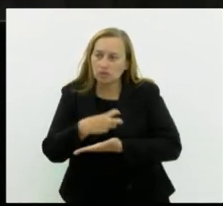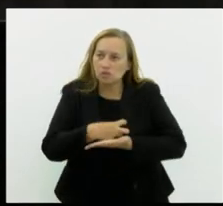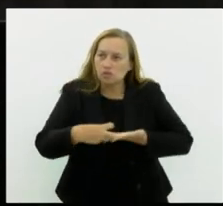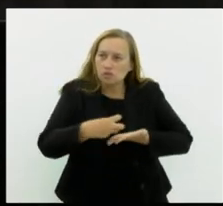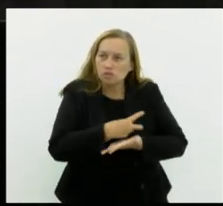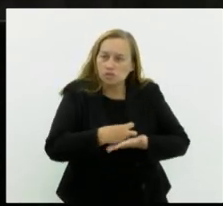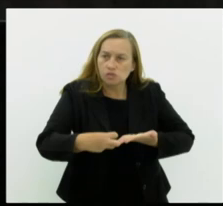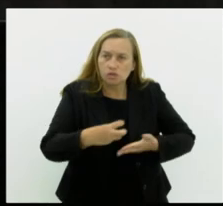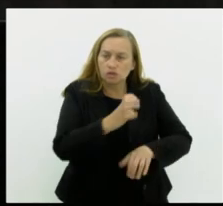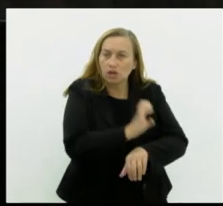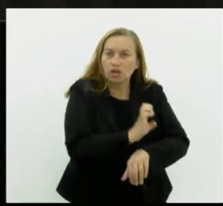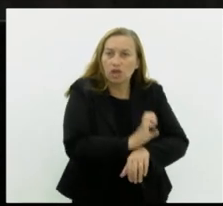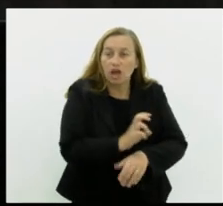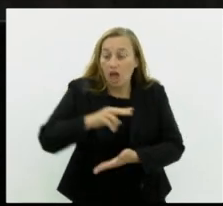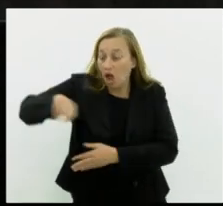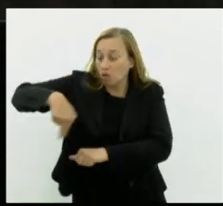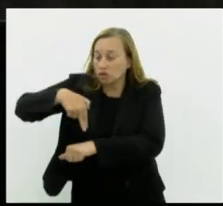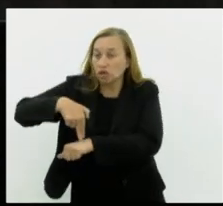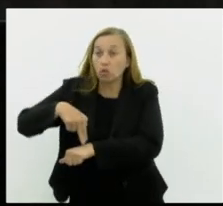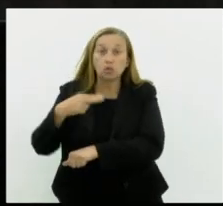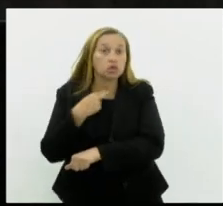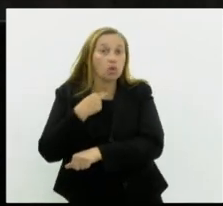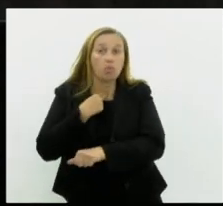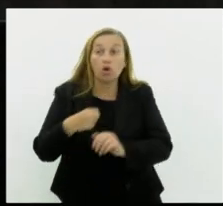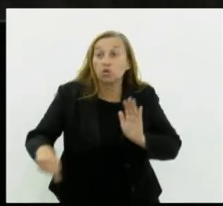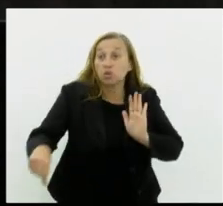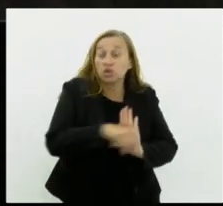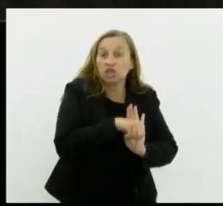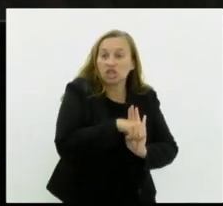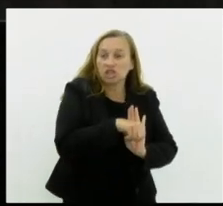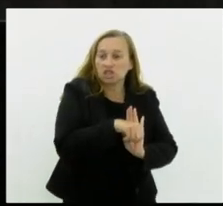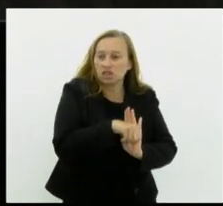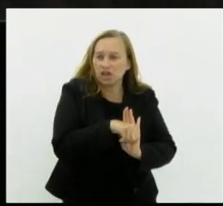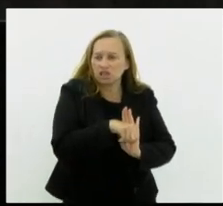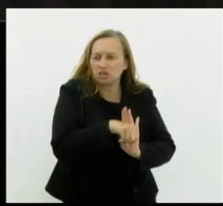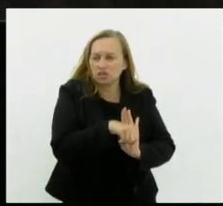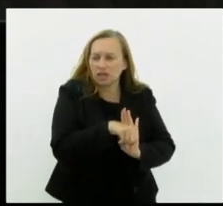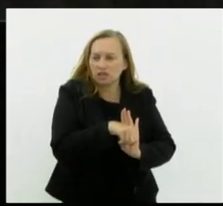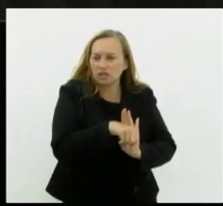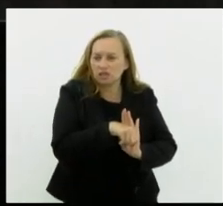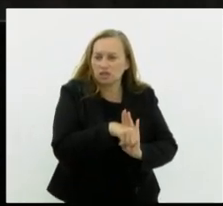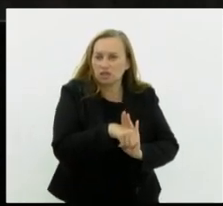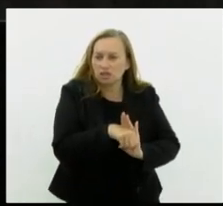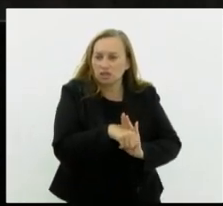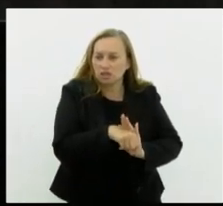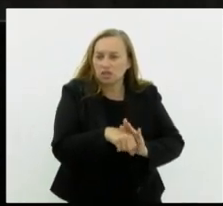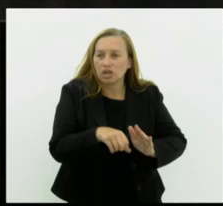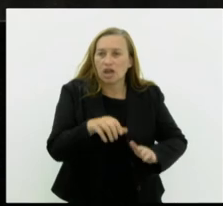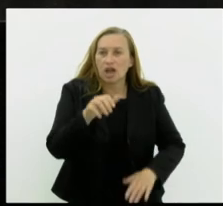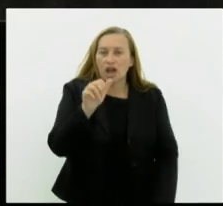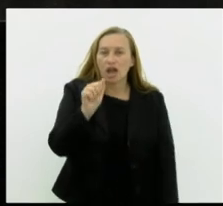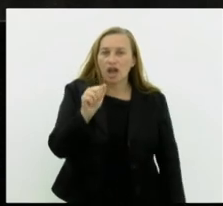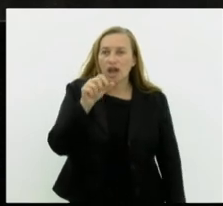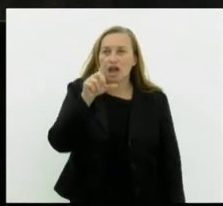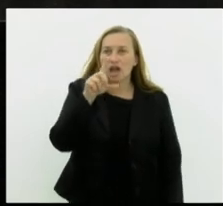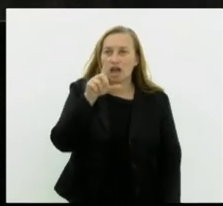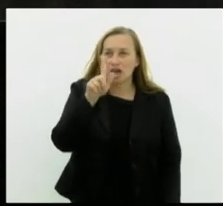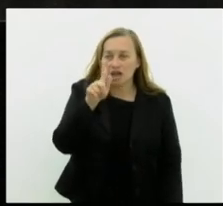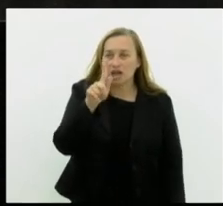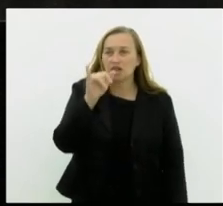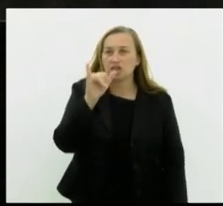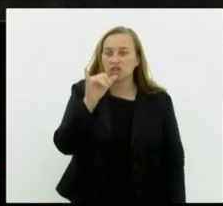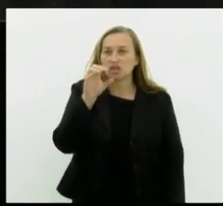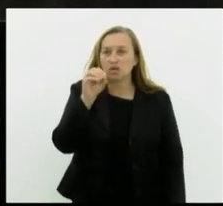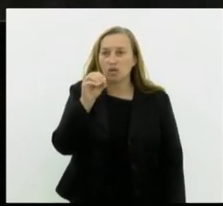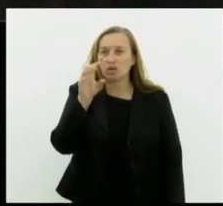União não pode praticar o crime da agiotagem. Aí poderia um